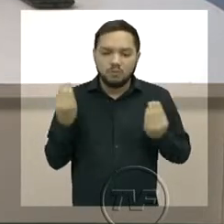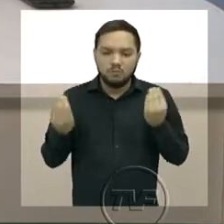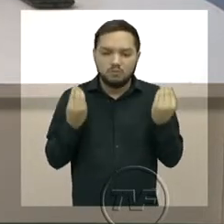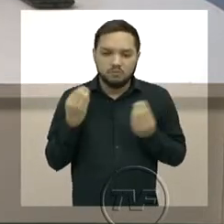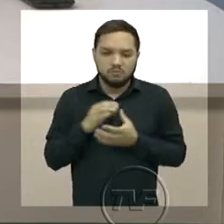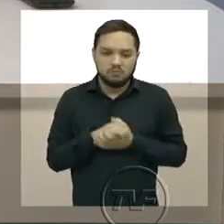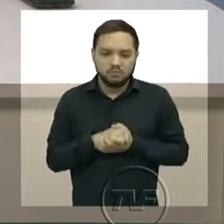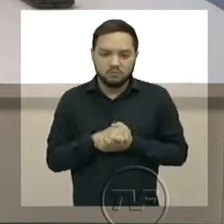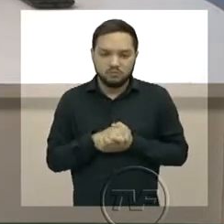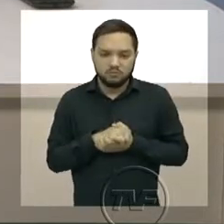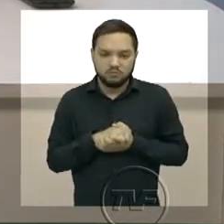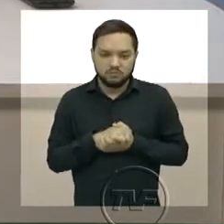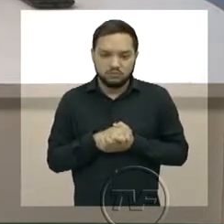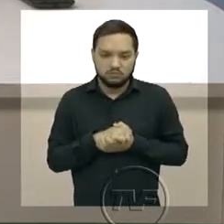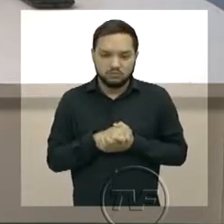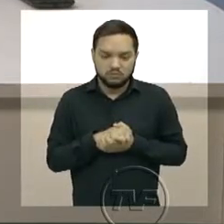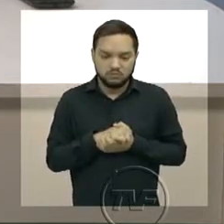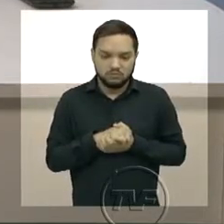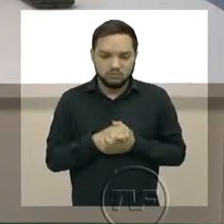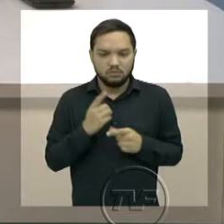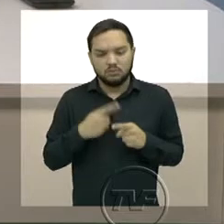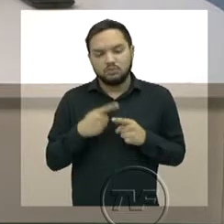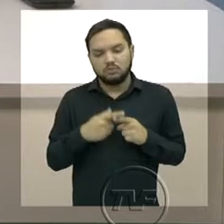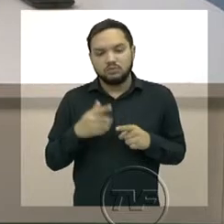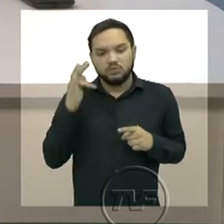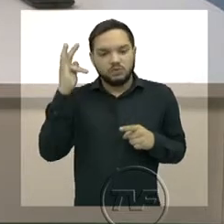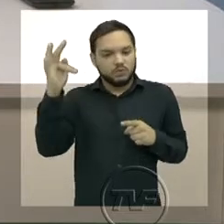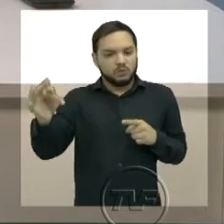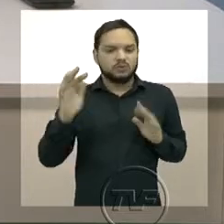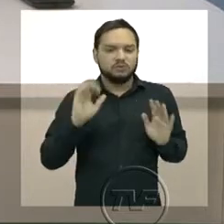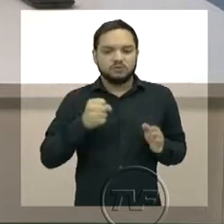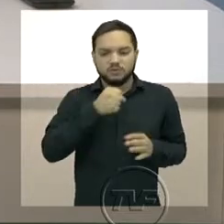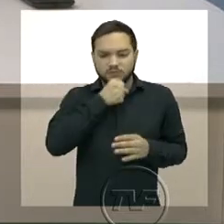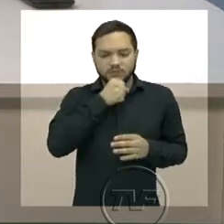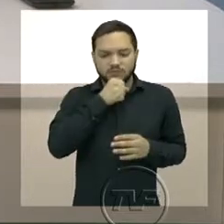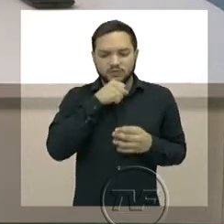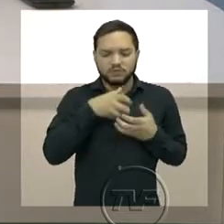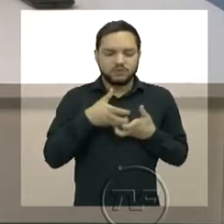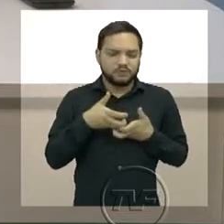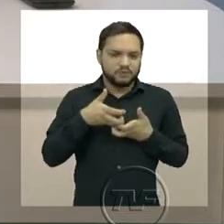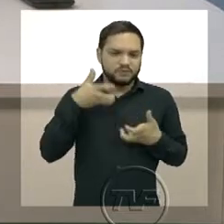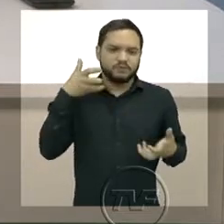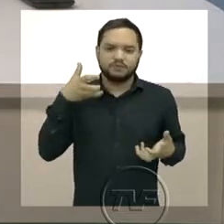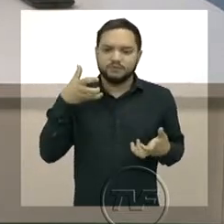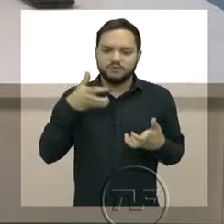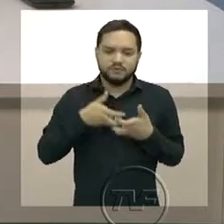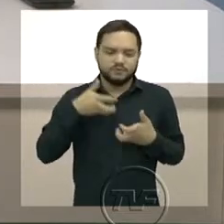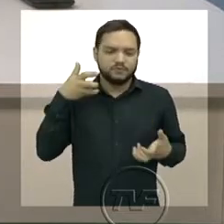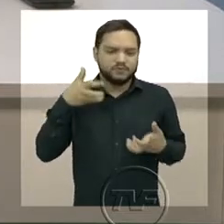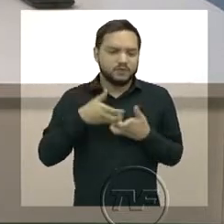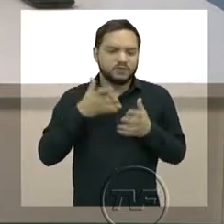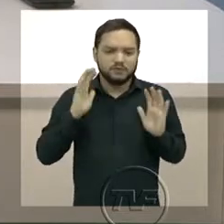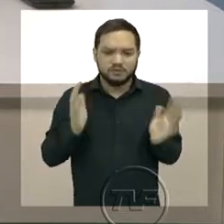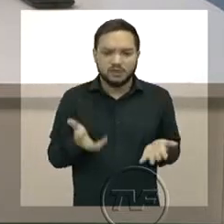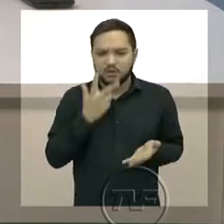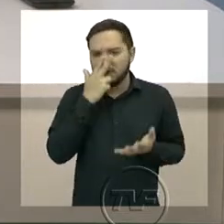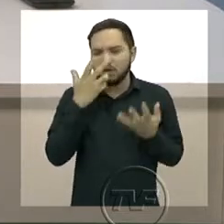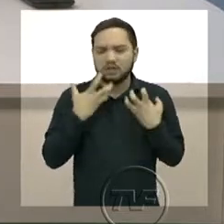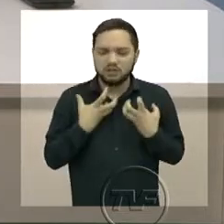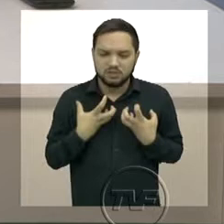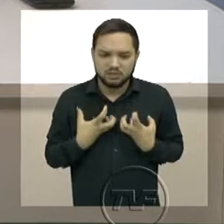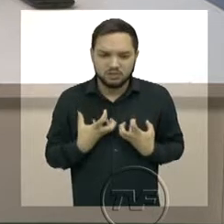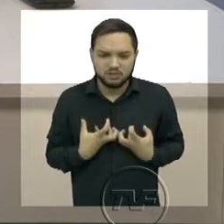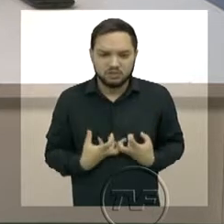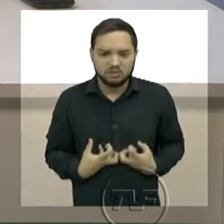cheguem à idade que não têm uma capacidade de produzir, como um jovem de 18, 20 anos, não é